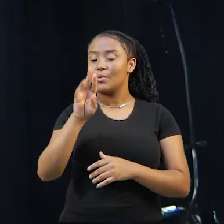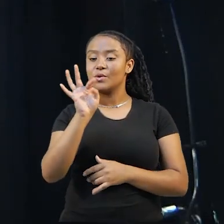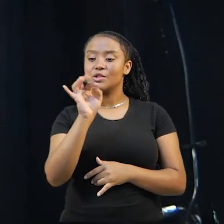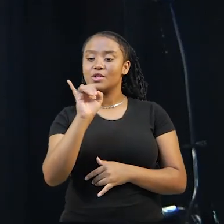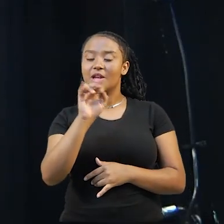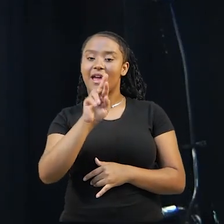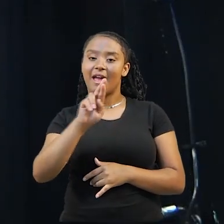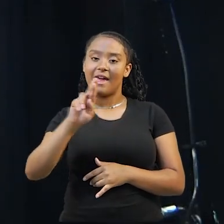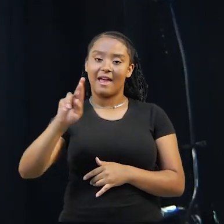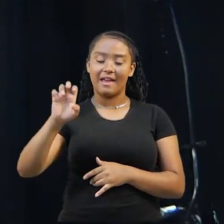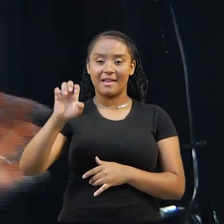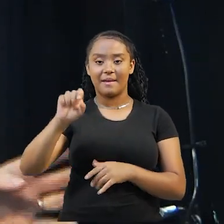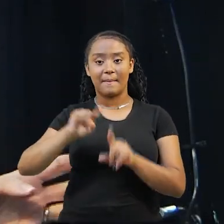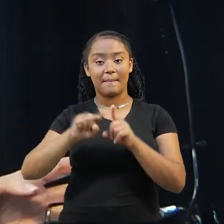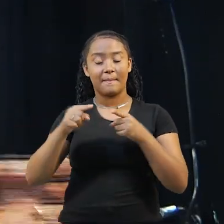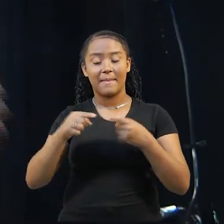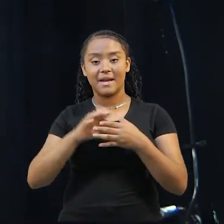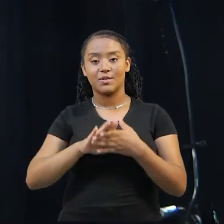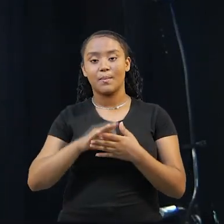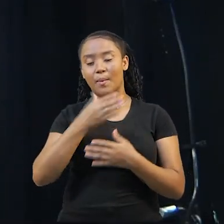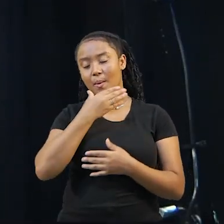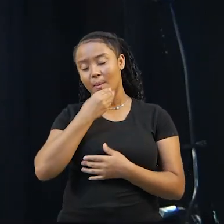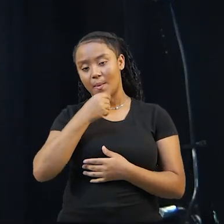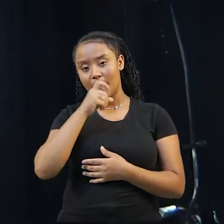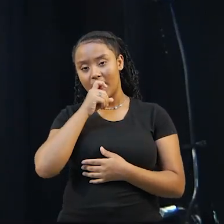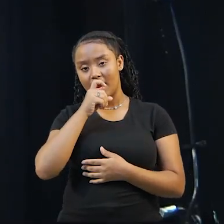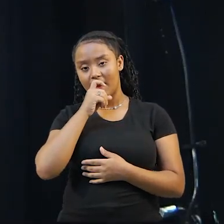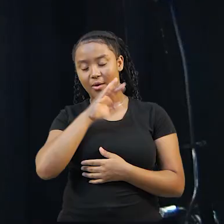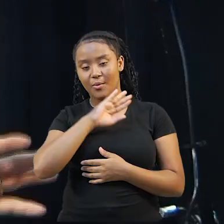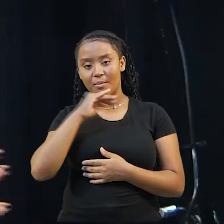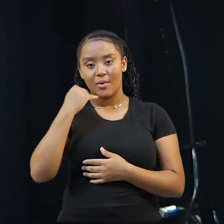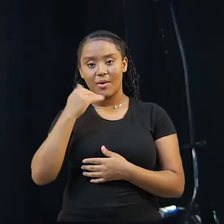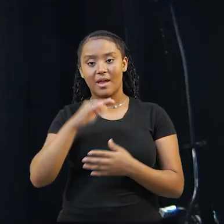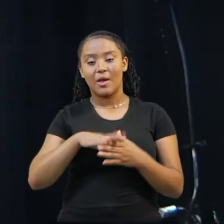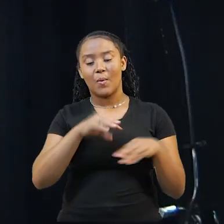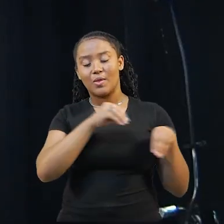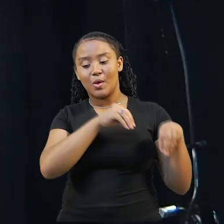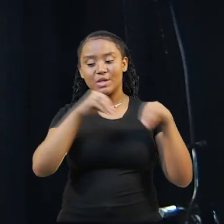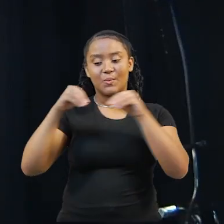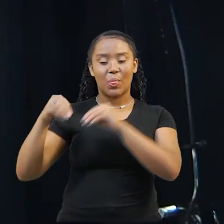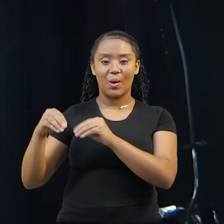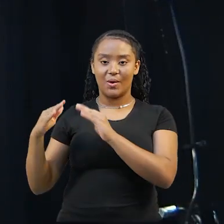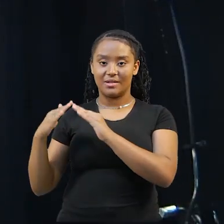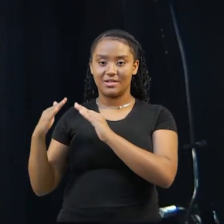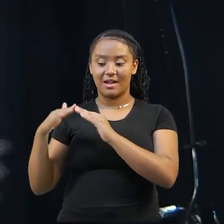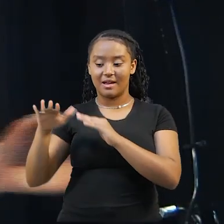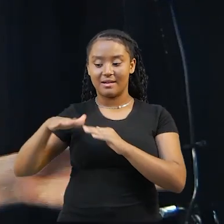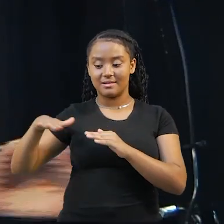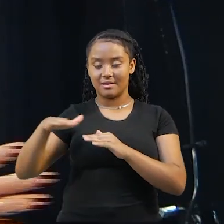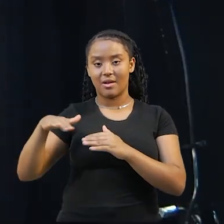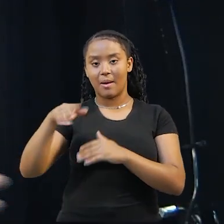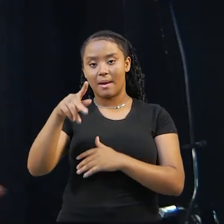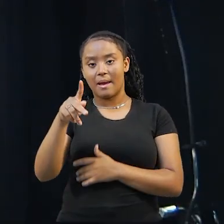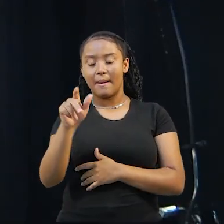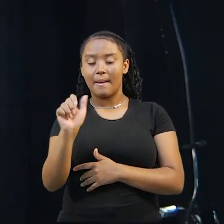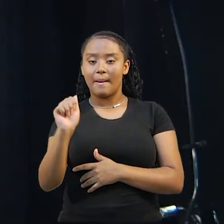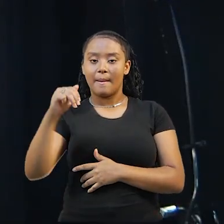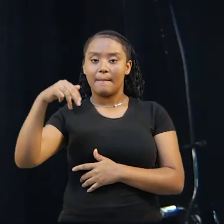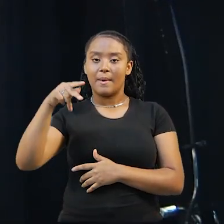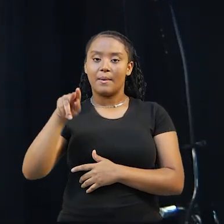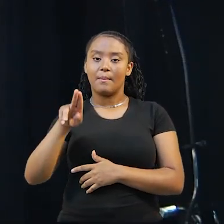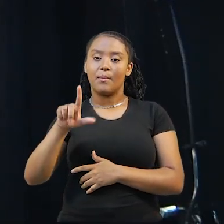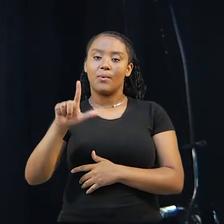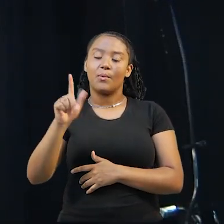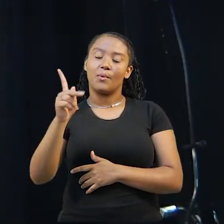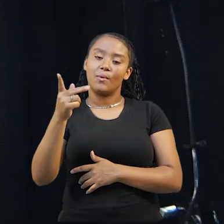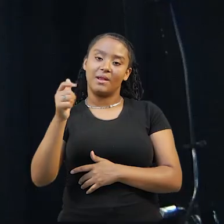com o falecimento do meu pai, a gente acabou mudando, fomos morar na região da Pampulha, e aí ficamos até mais distante também do